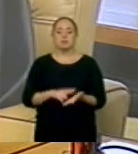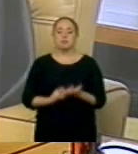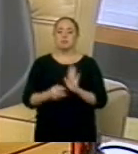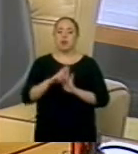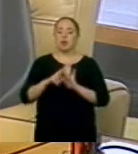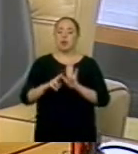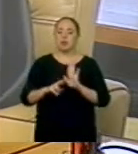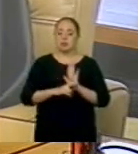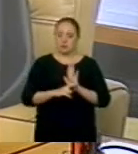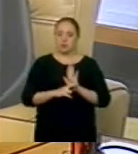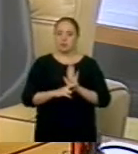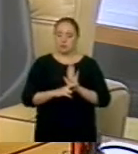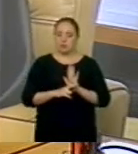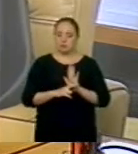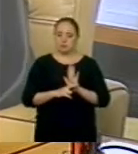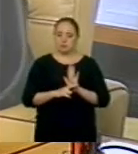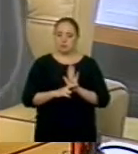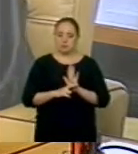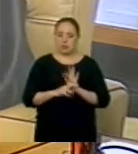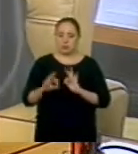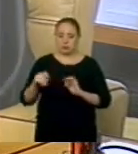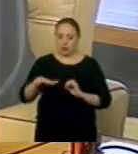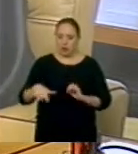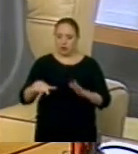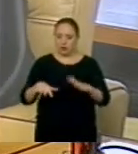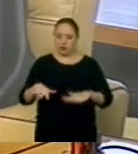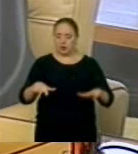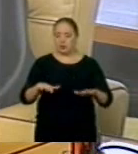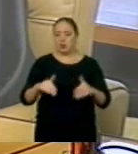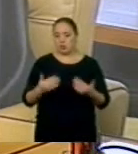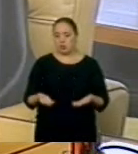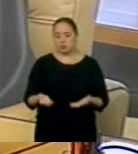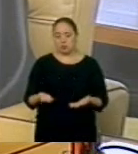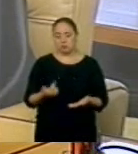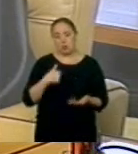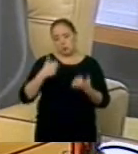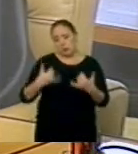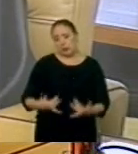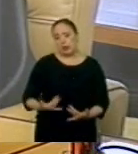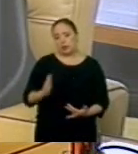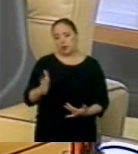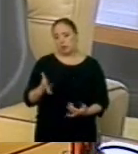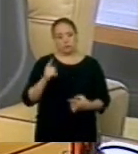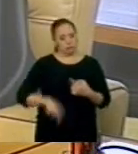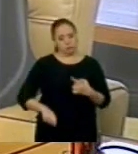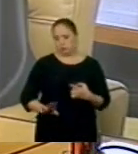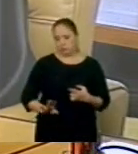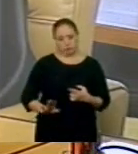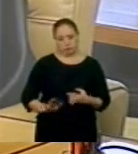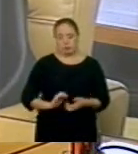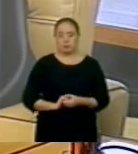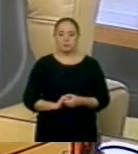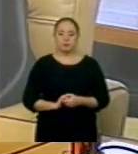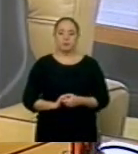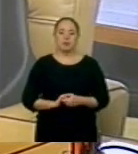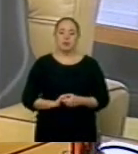regra extensivamente, o que, como expus, não é o caso. A esse respeito, importa uma